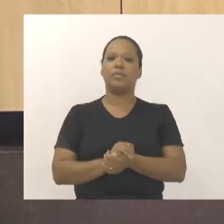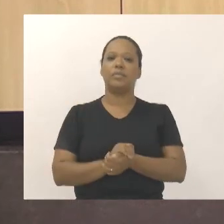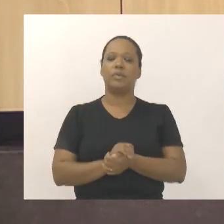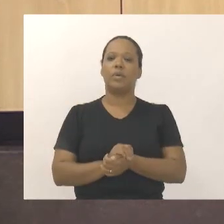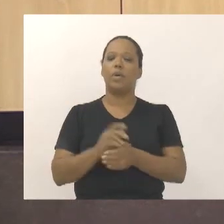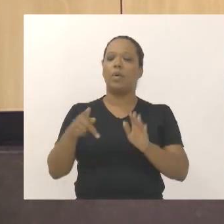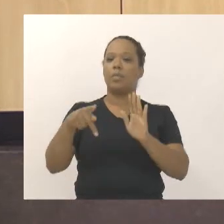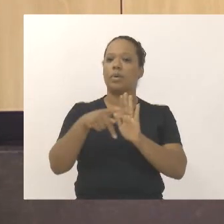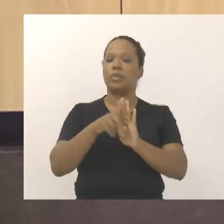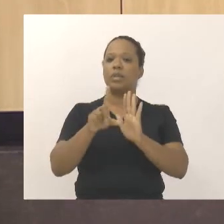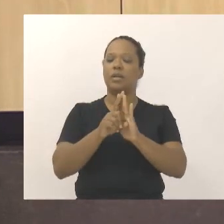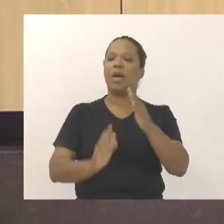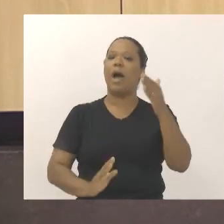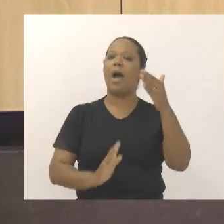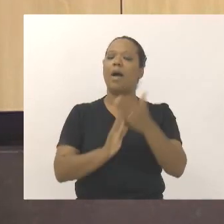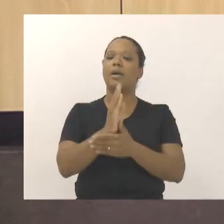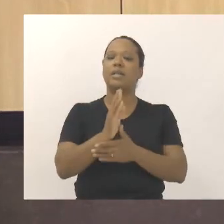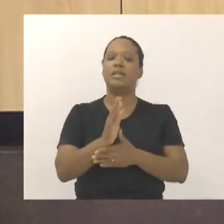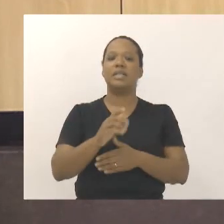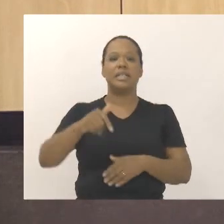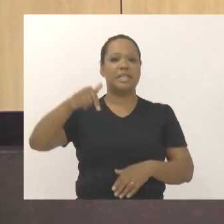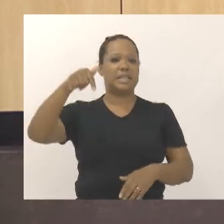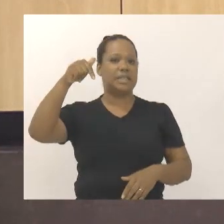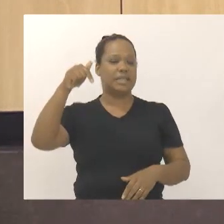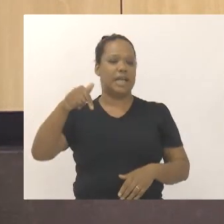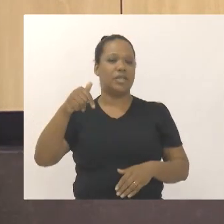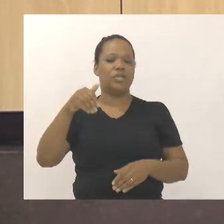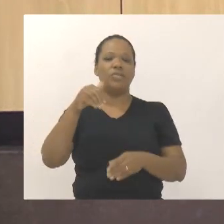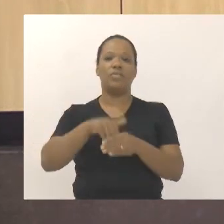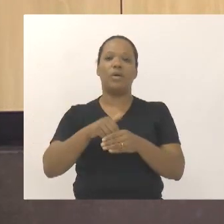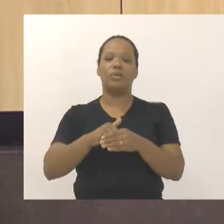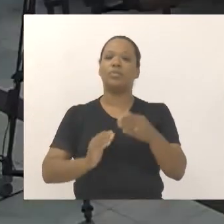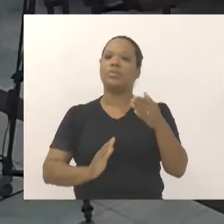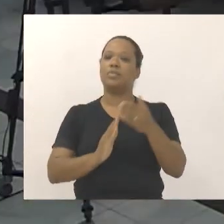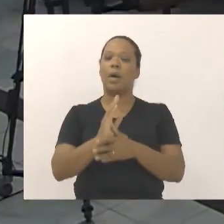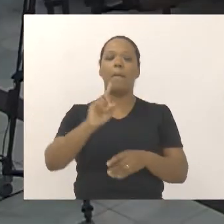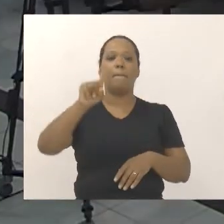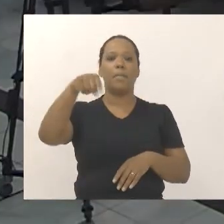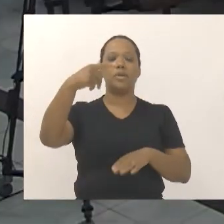O projeto foi aprovado por 7 votos favoráveis. Próximo projeto.